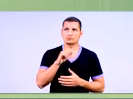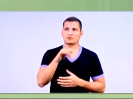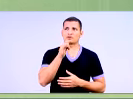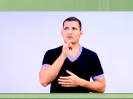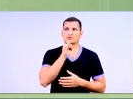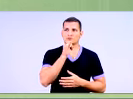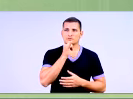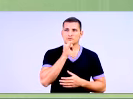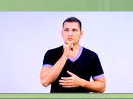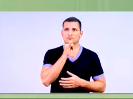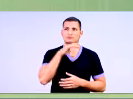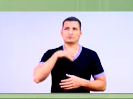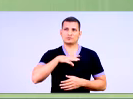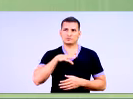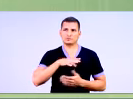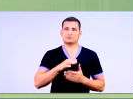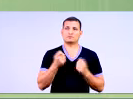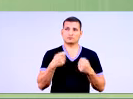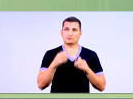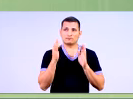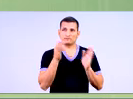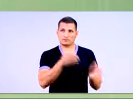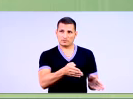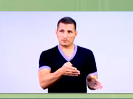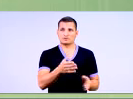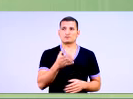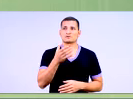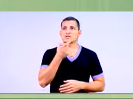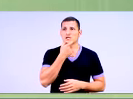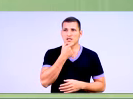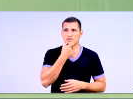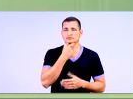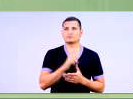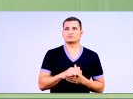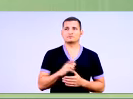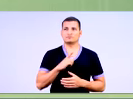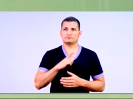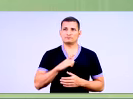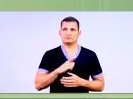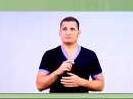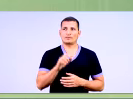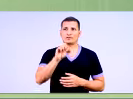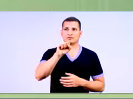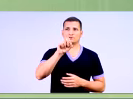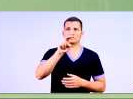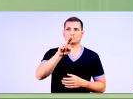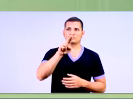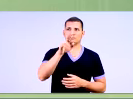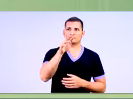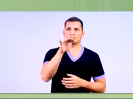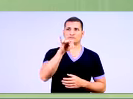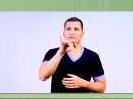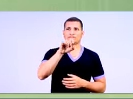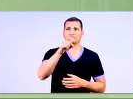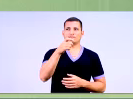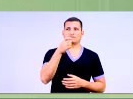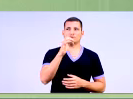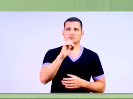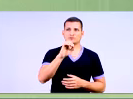em português. A gente precisa focar no exemplo em inglês. Então, aqui a gente tem o sufixo less, que